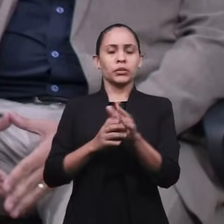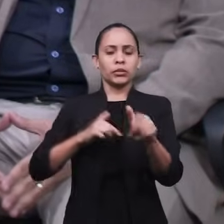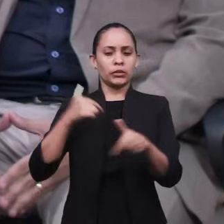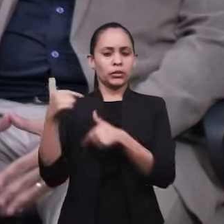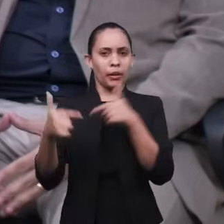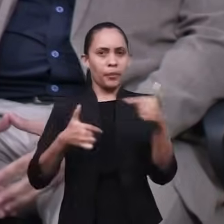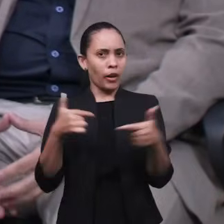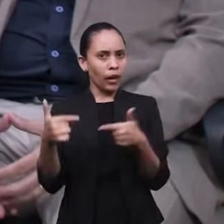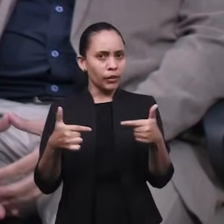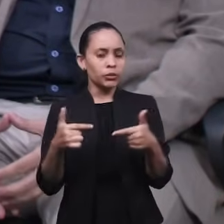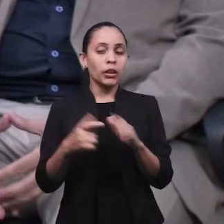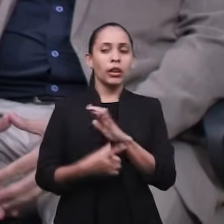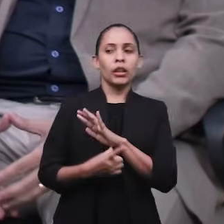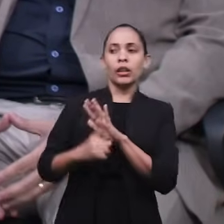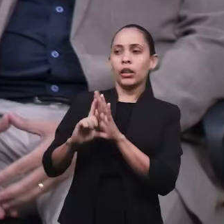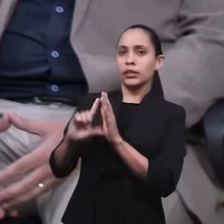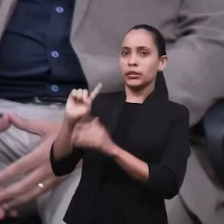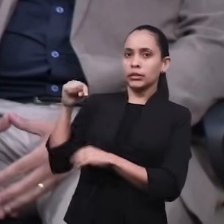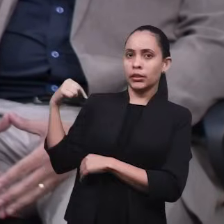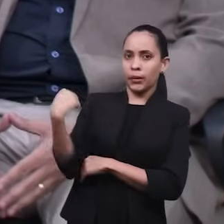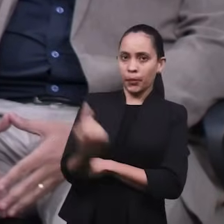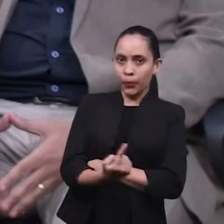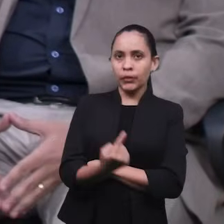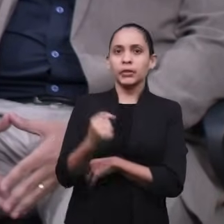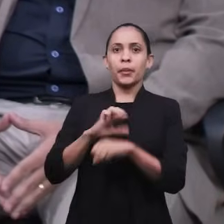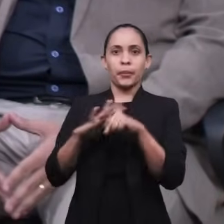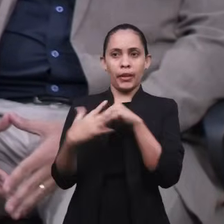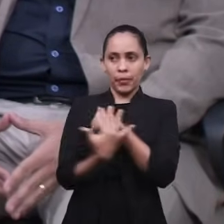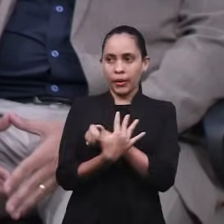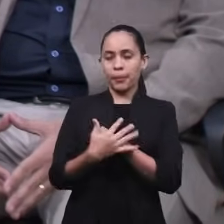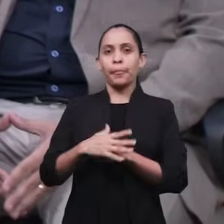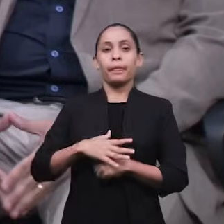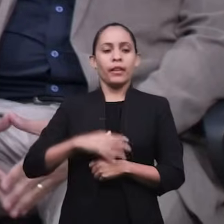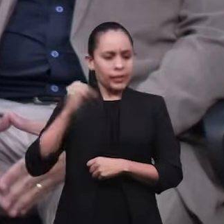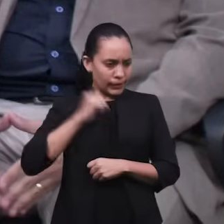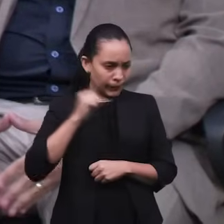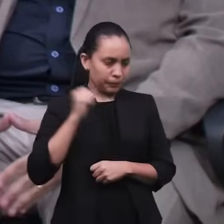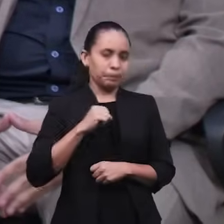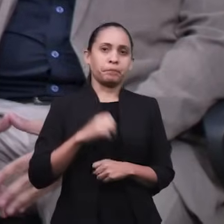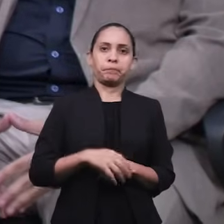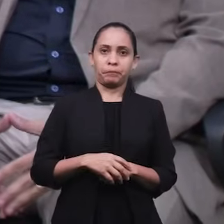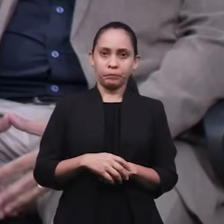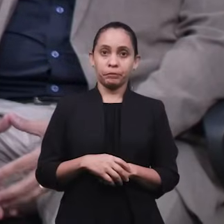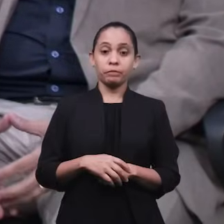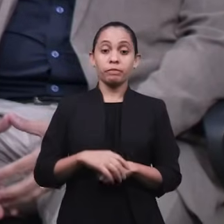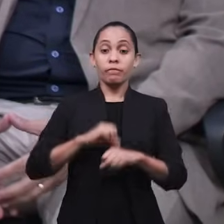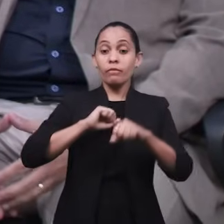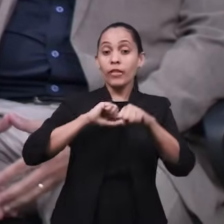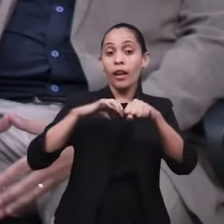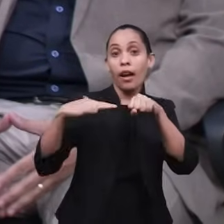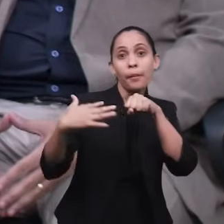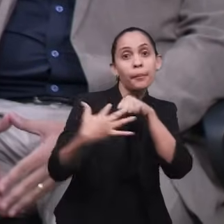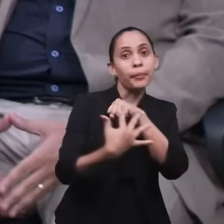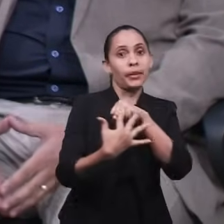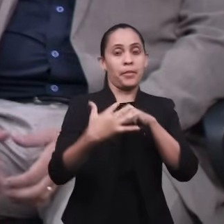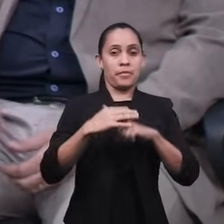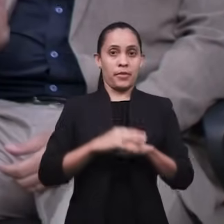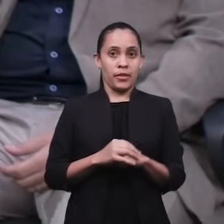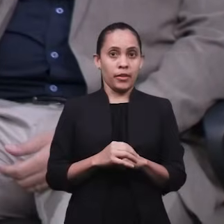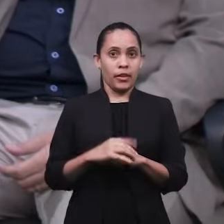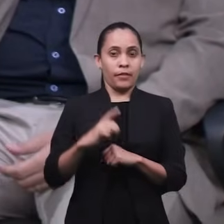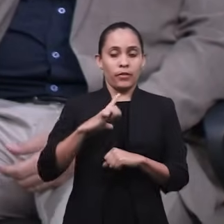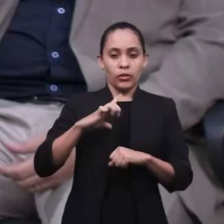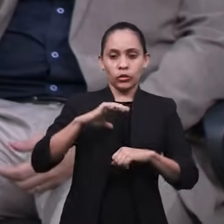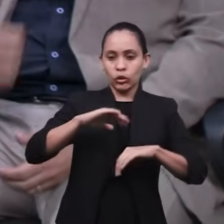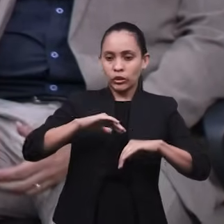trabalho de gravação antes e pós-pandemia? Sim, a pandemia ela foi